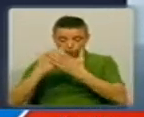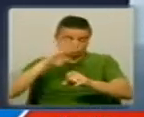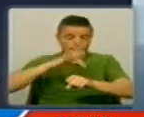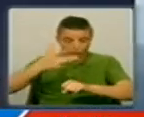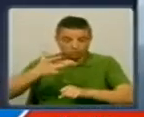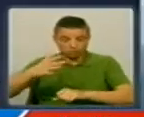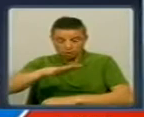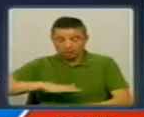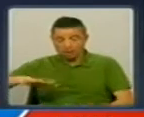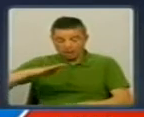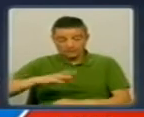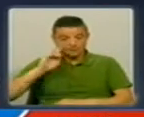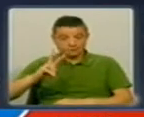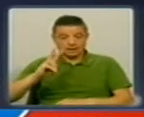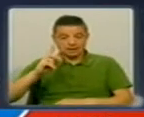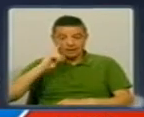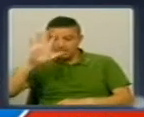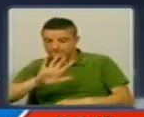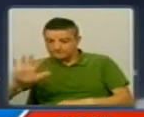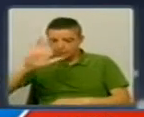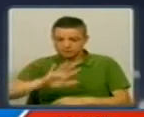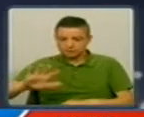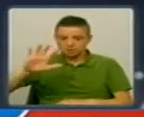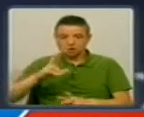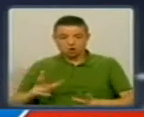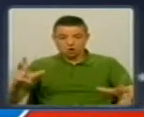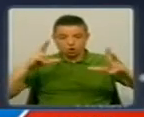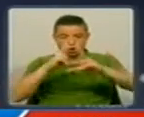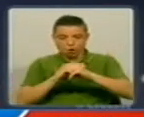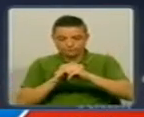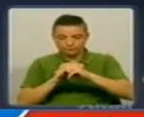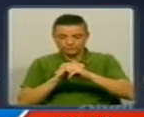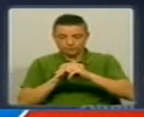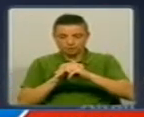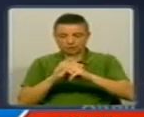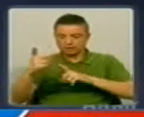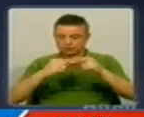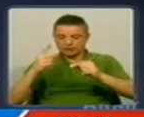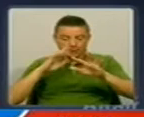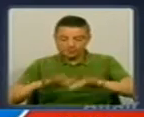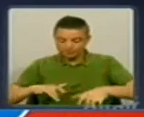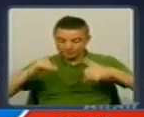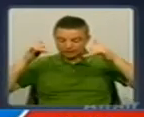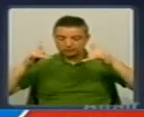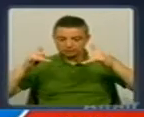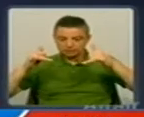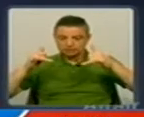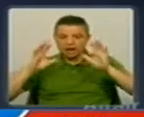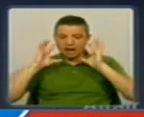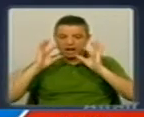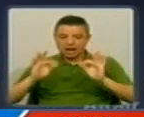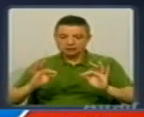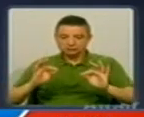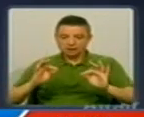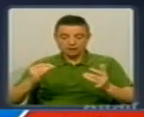local do céu, que nós vemos aqui nesta imagem, aquela possível nova entre estrelas brilhantes, entre a Deneb e Altair. Portanto, é uma